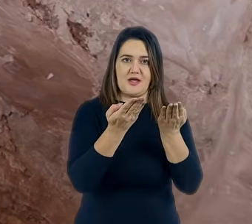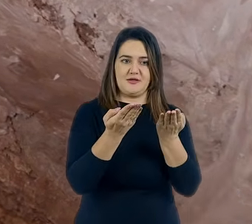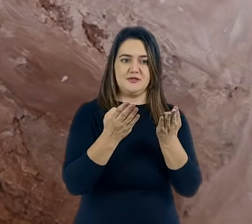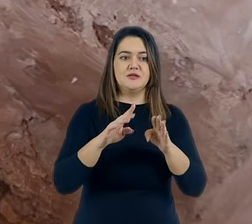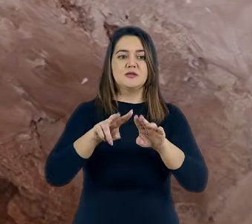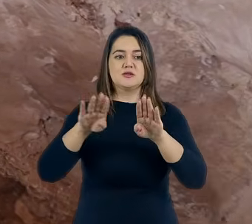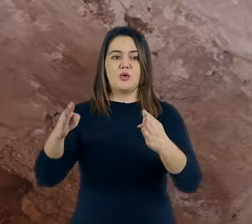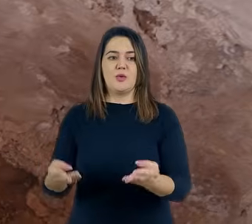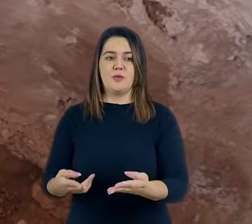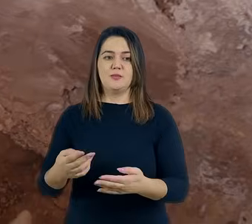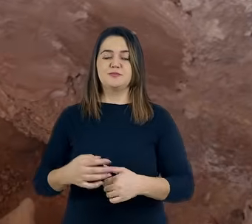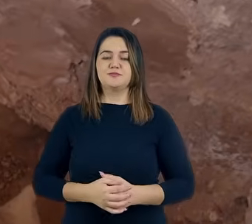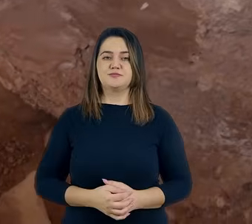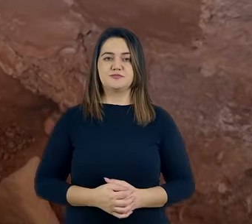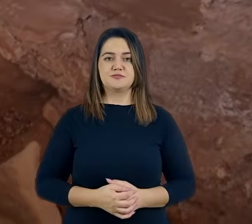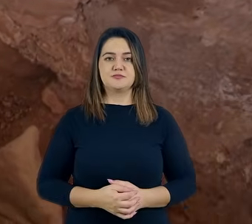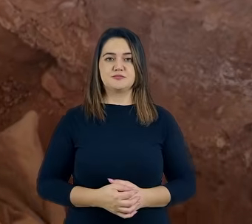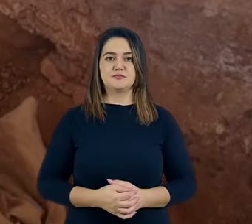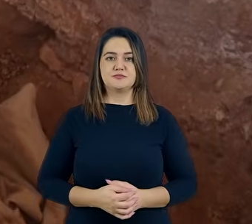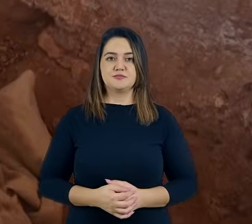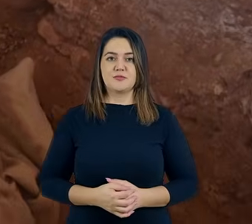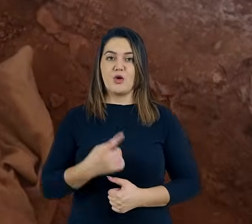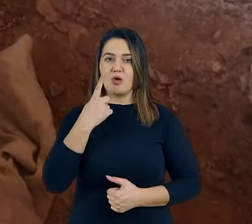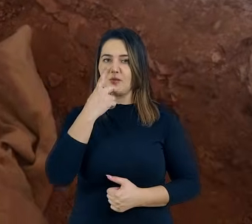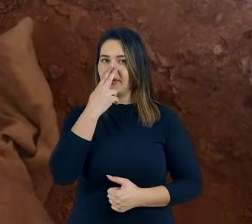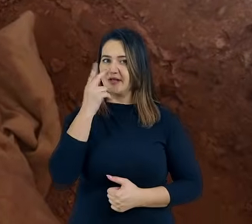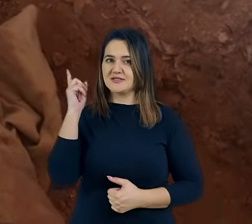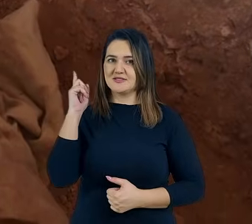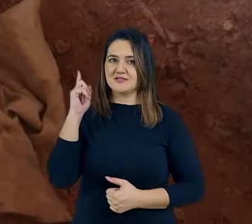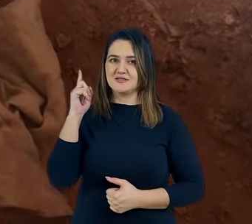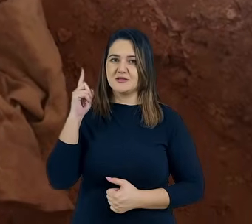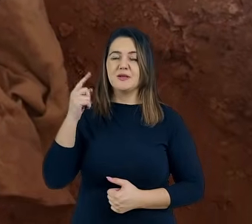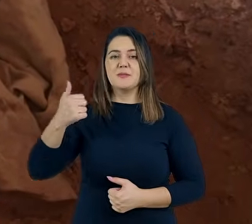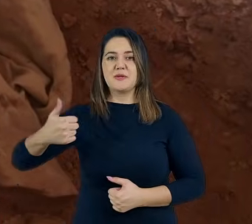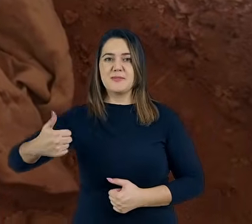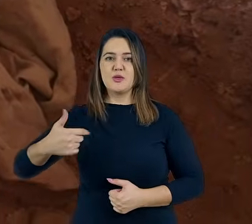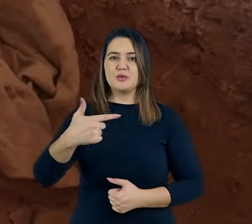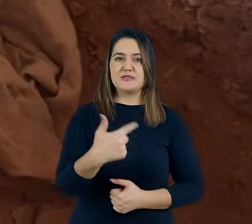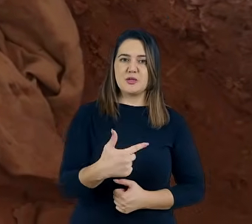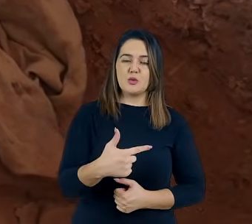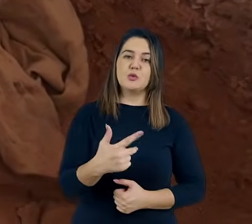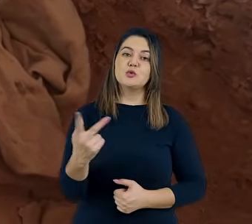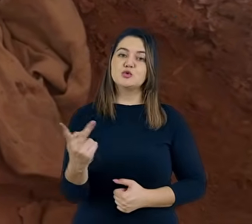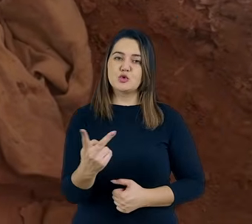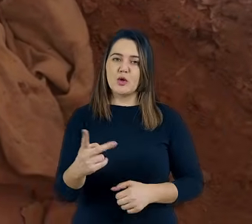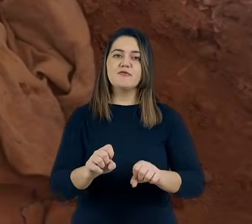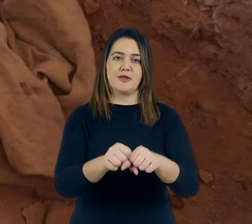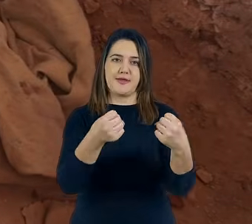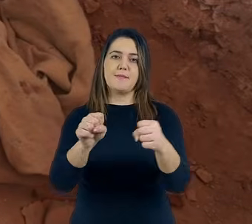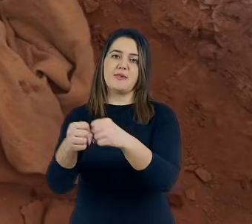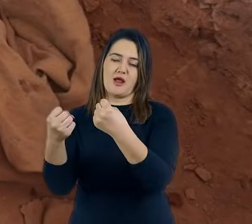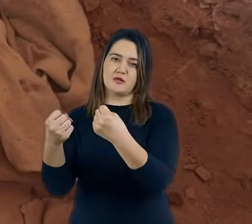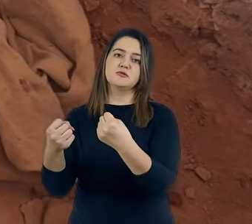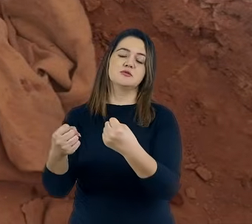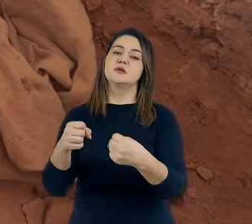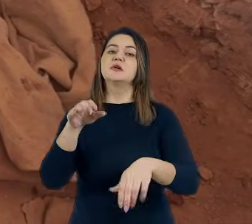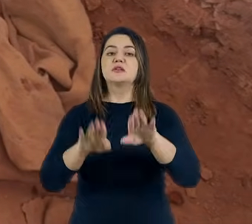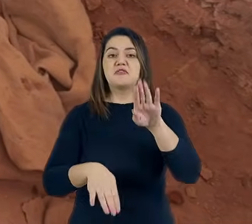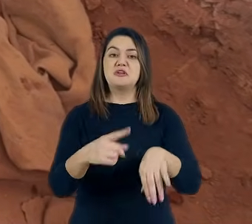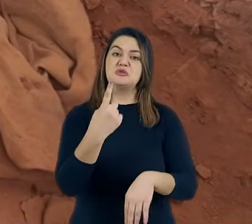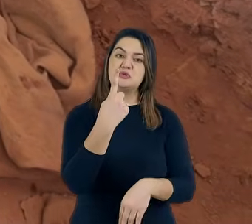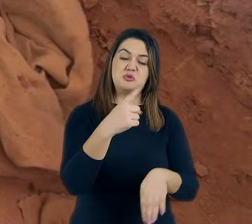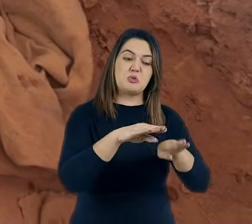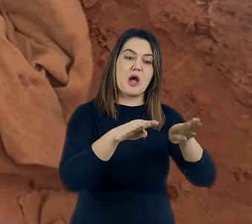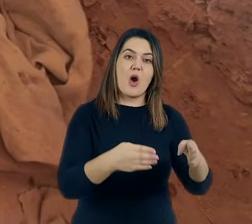segundo altar, tá certo? Um primeiro aqui, com 4 pontas, e um segundo, e ambos foram quebrados. Talvez um